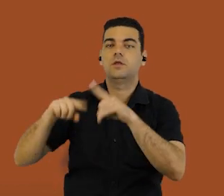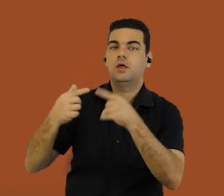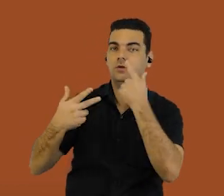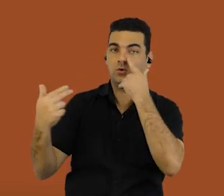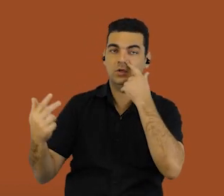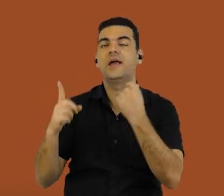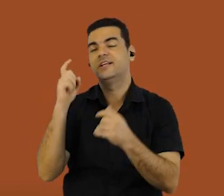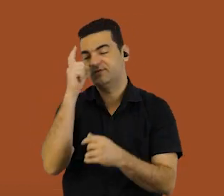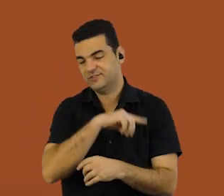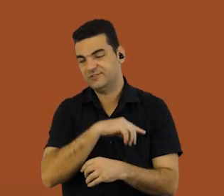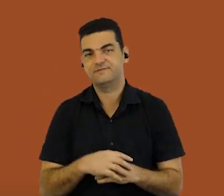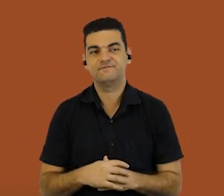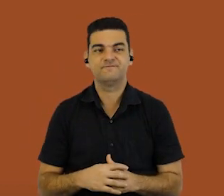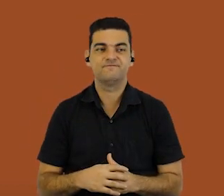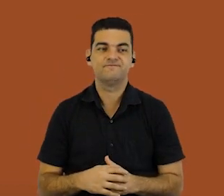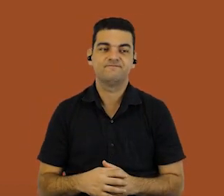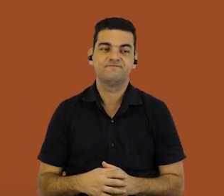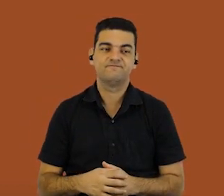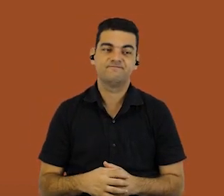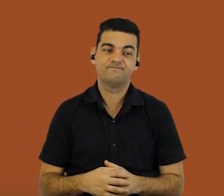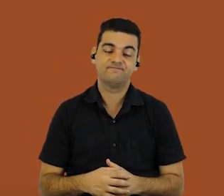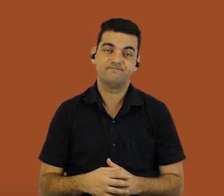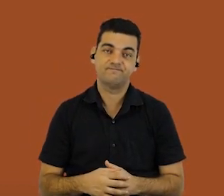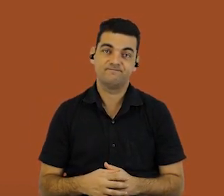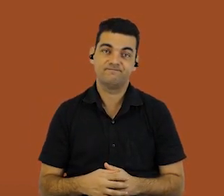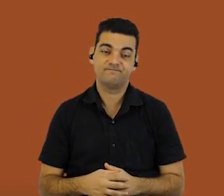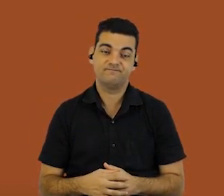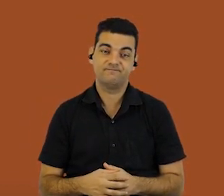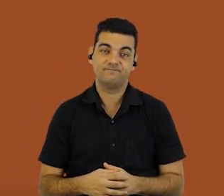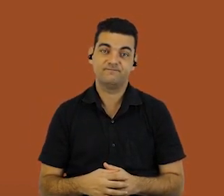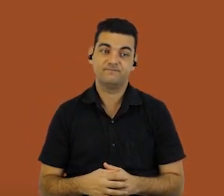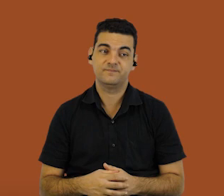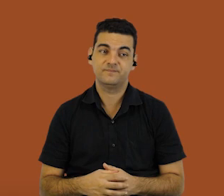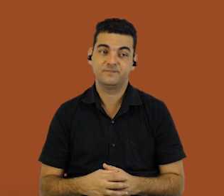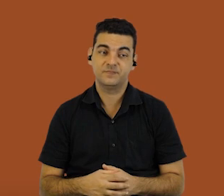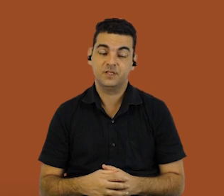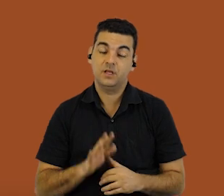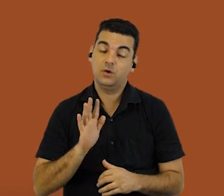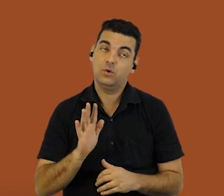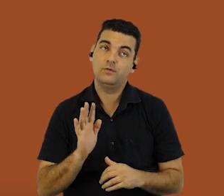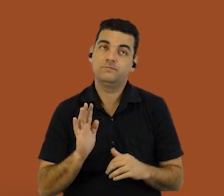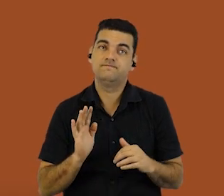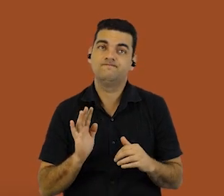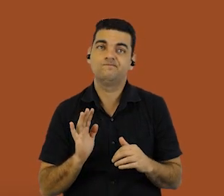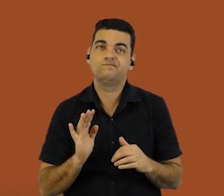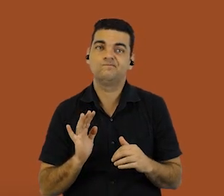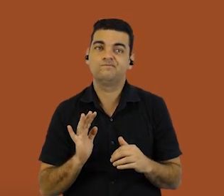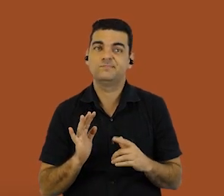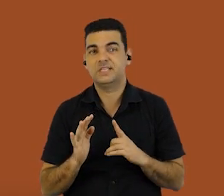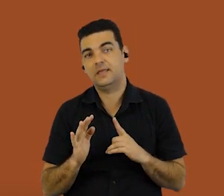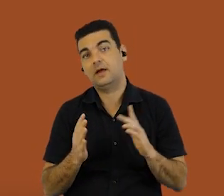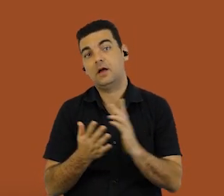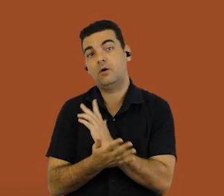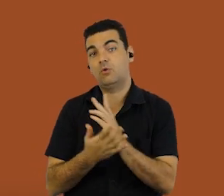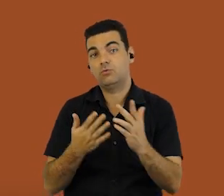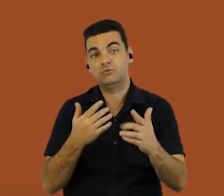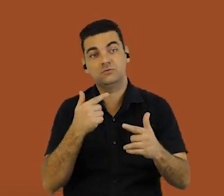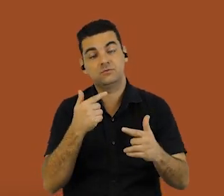poder aplicar, né, como ele encontrar de fácil acesso materiais. Felizmente, né, tem tido